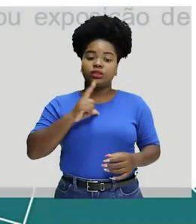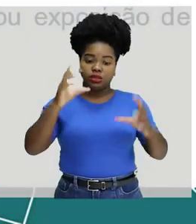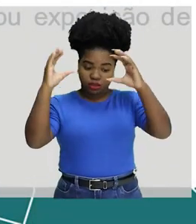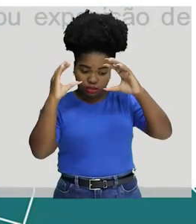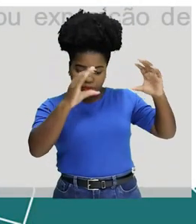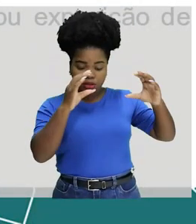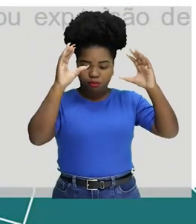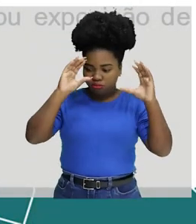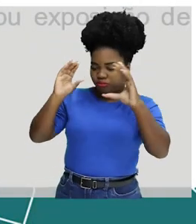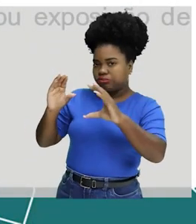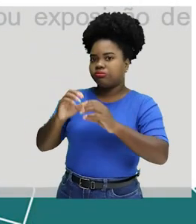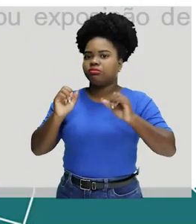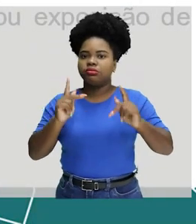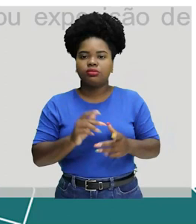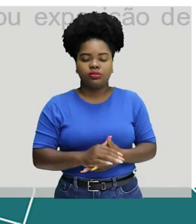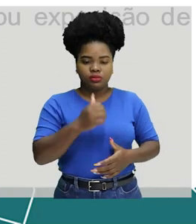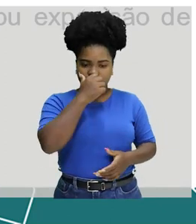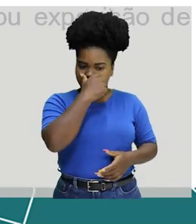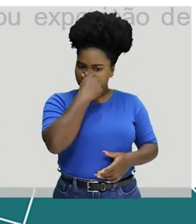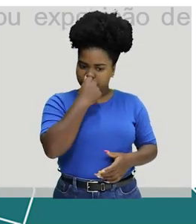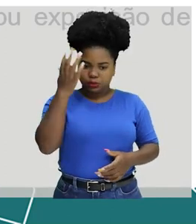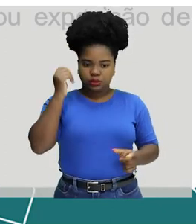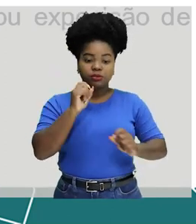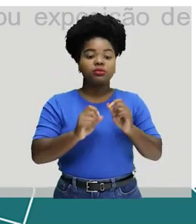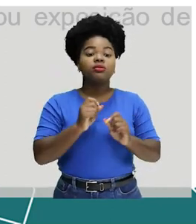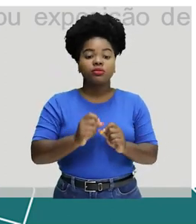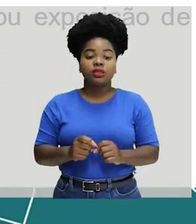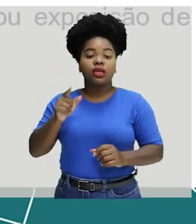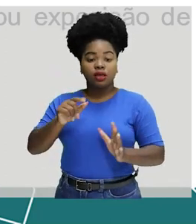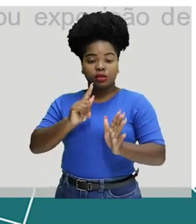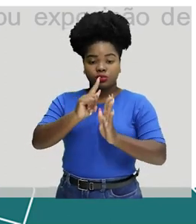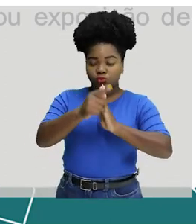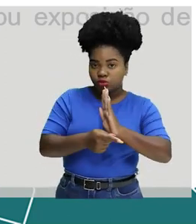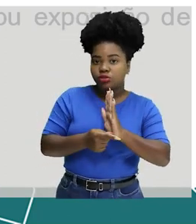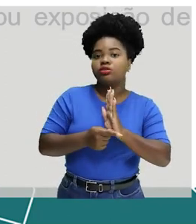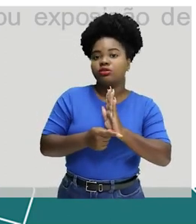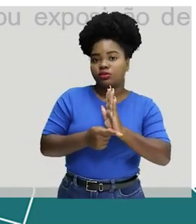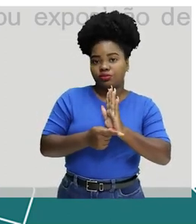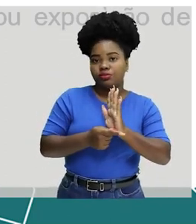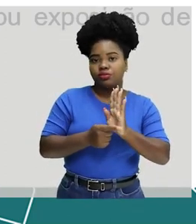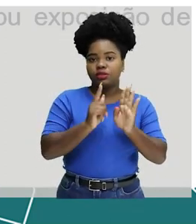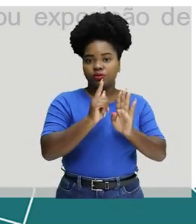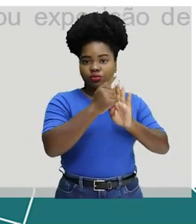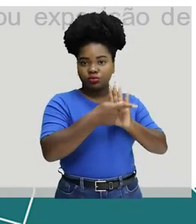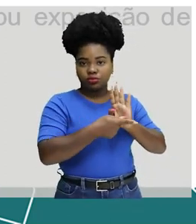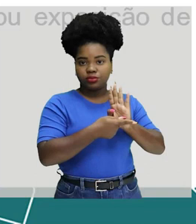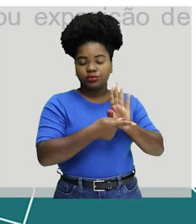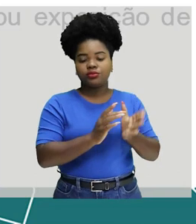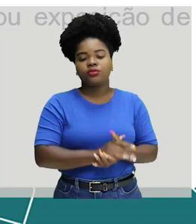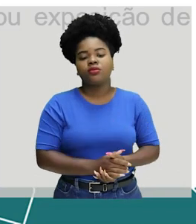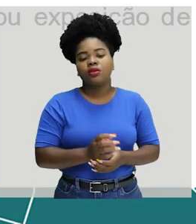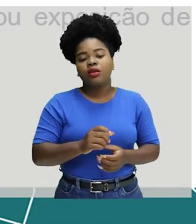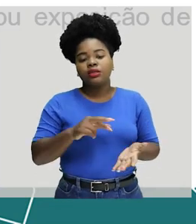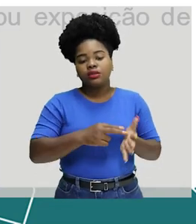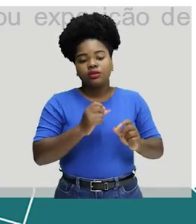que o debate é um gênero textual de cuno opinativo Ou seja quando você debate você dá uma